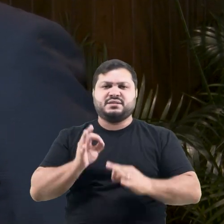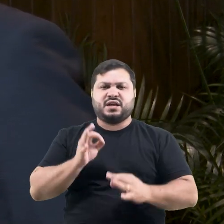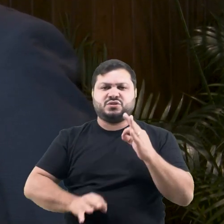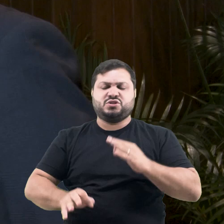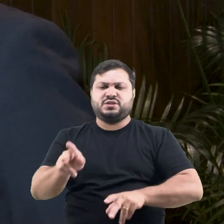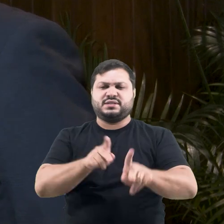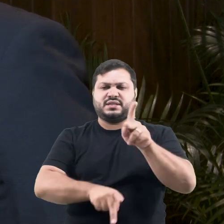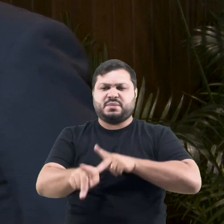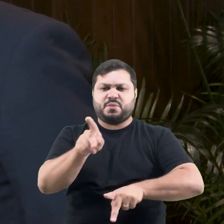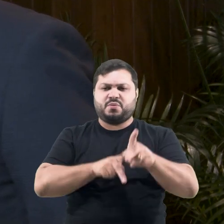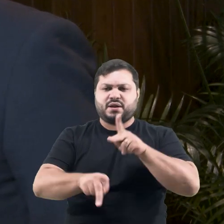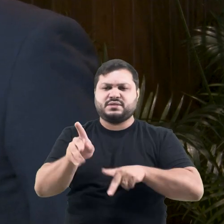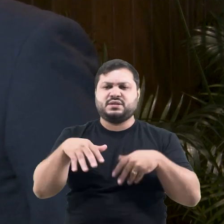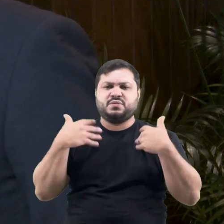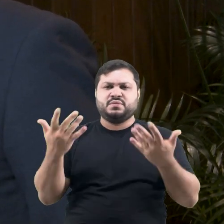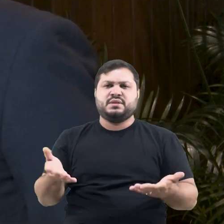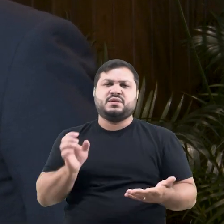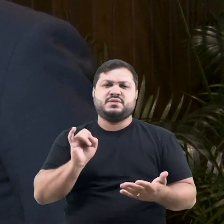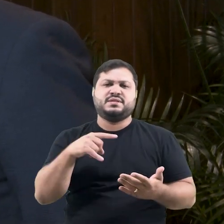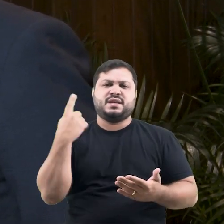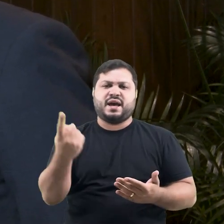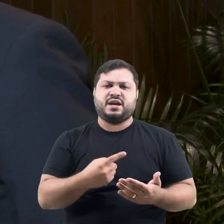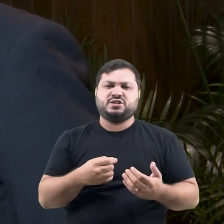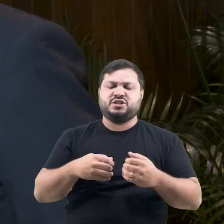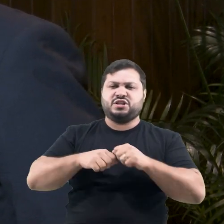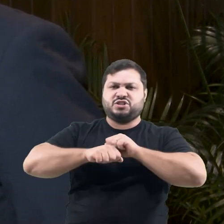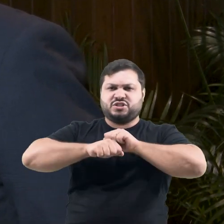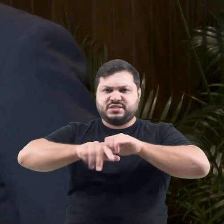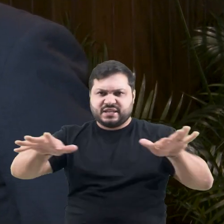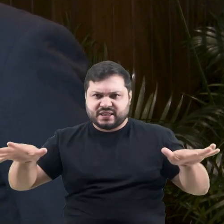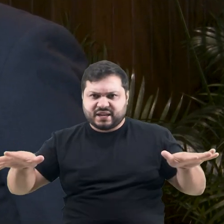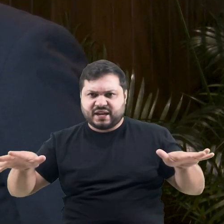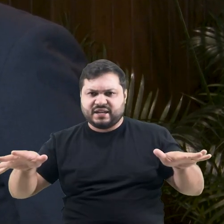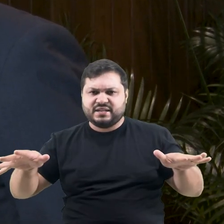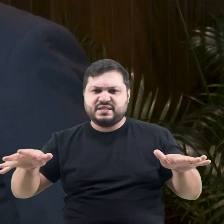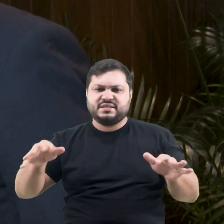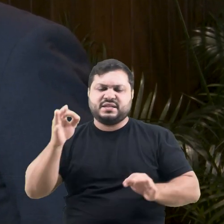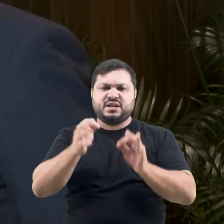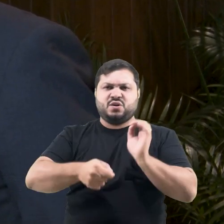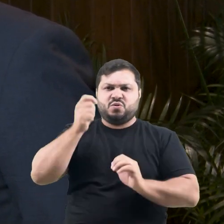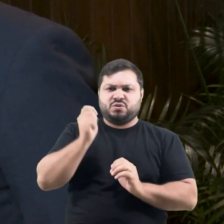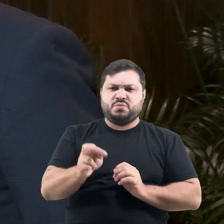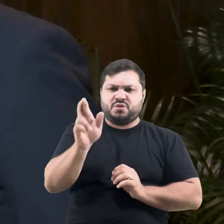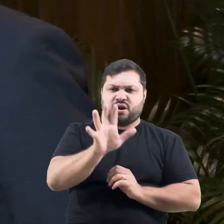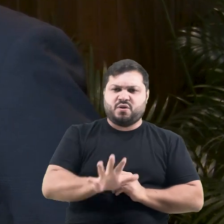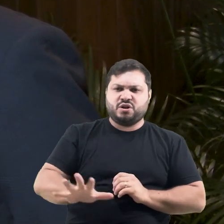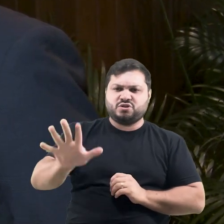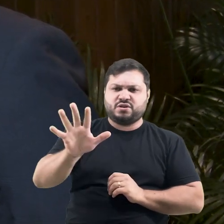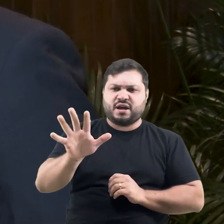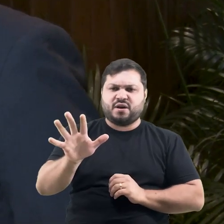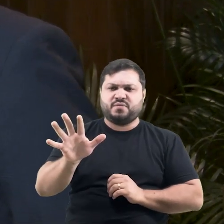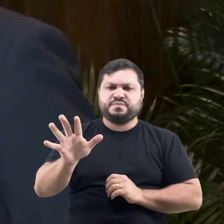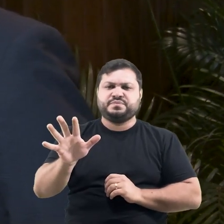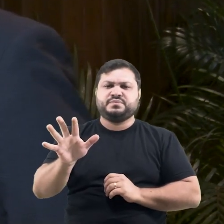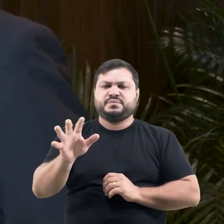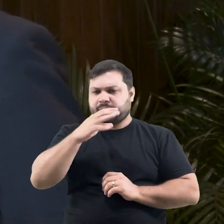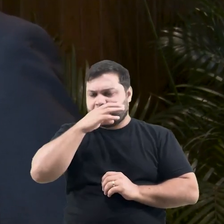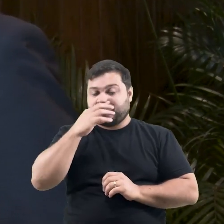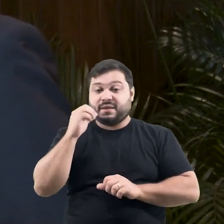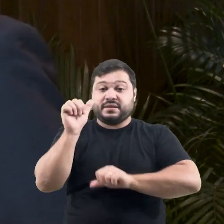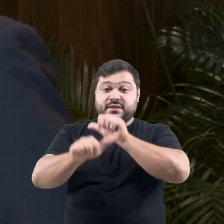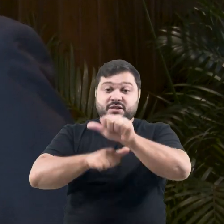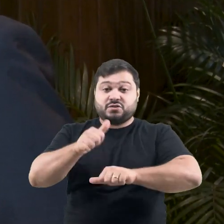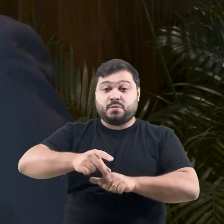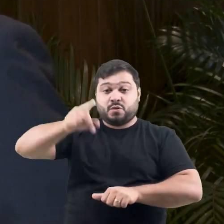justiça da população. Então, quando a gente descentraliza um tribunal regional federal, a gente